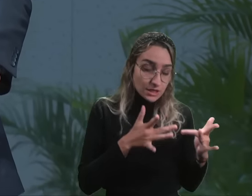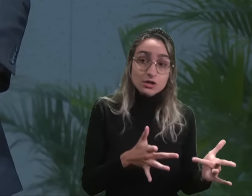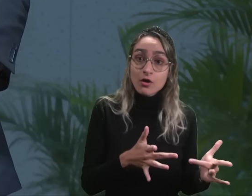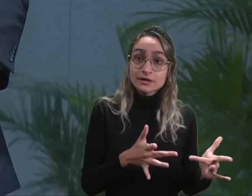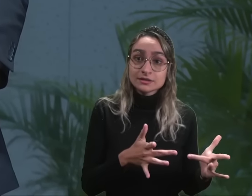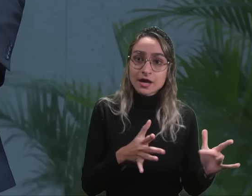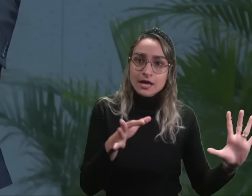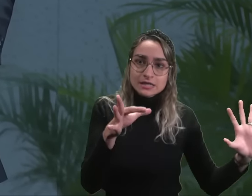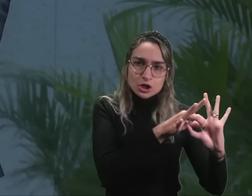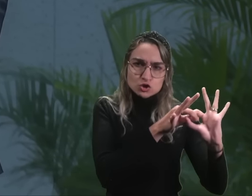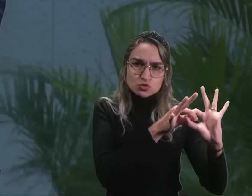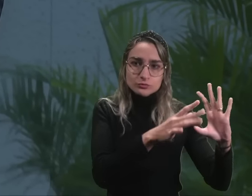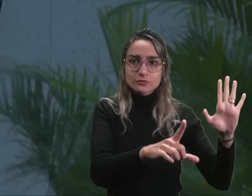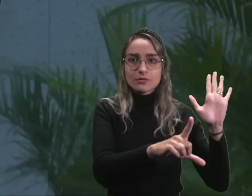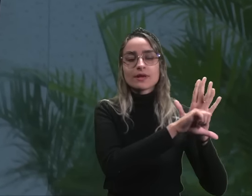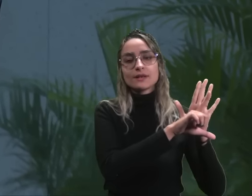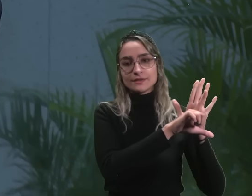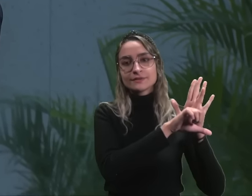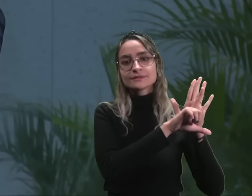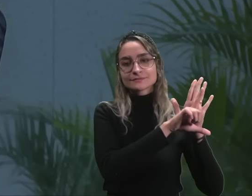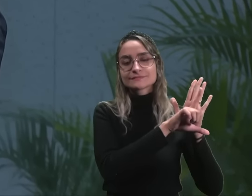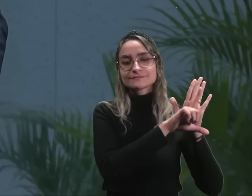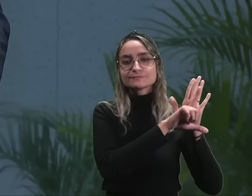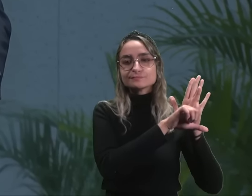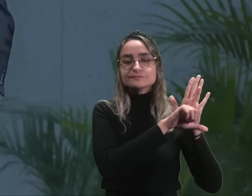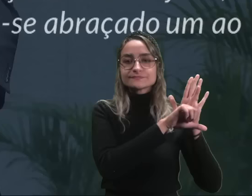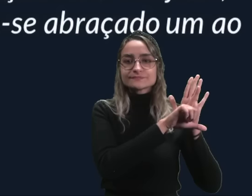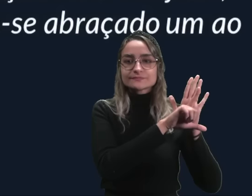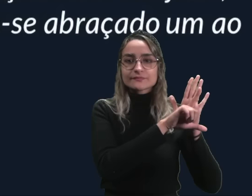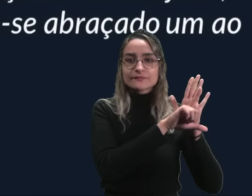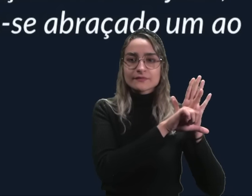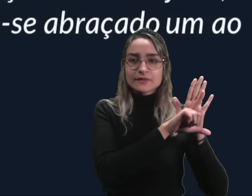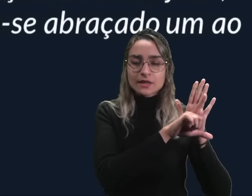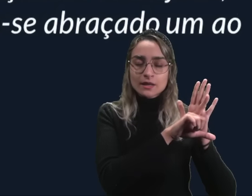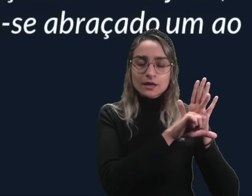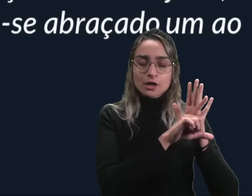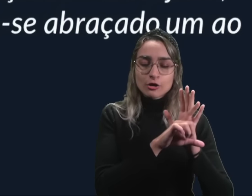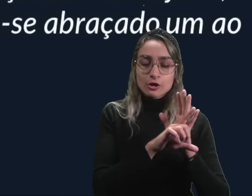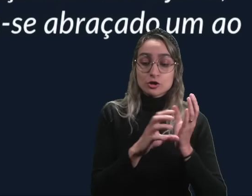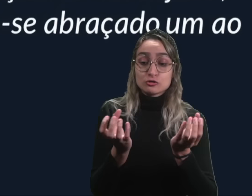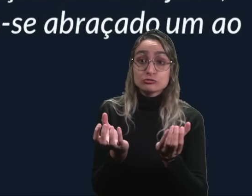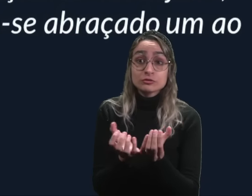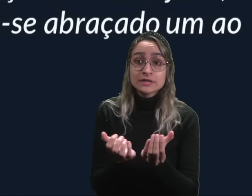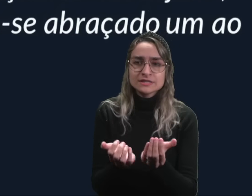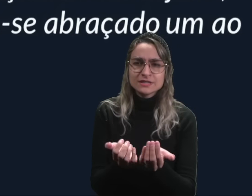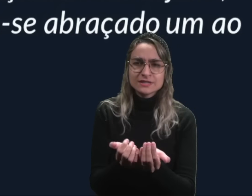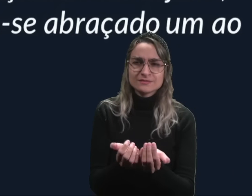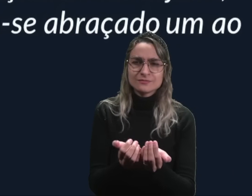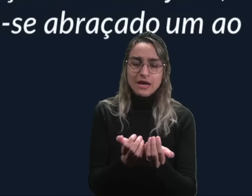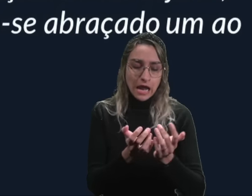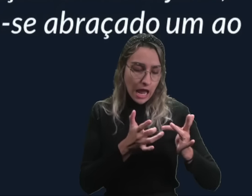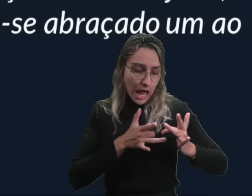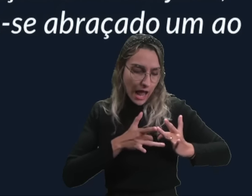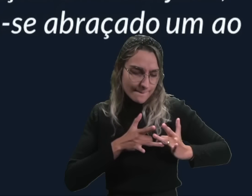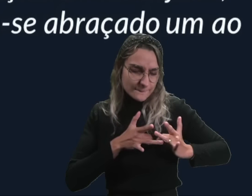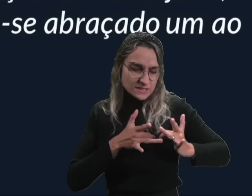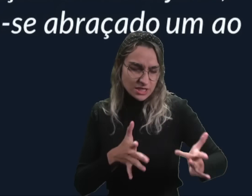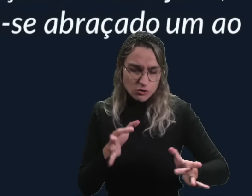lei no cristianismo uma coisa maravilhosa tem tomado lugar a justiça e misericórdia tem celebrado as suas